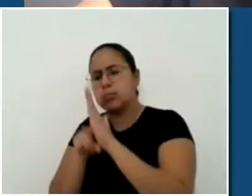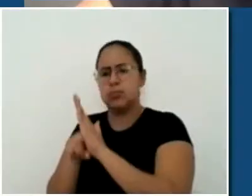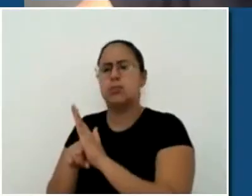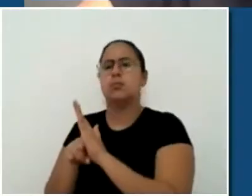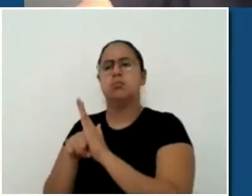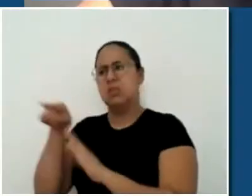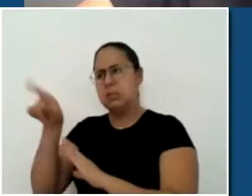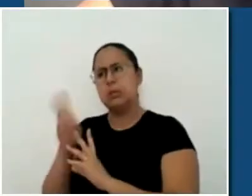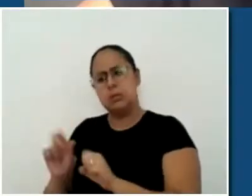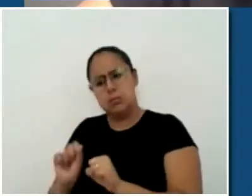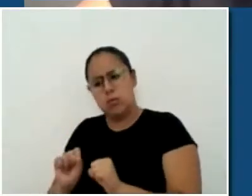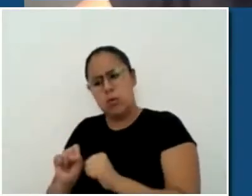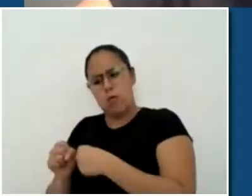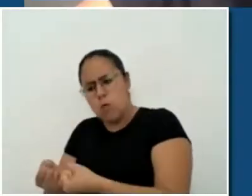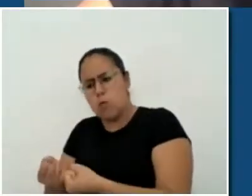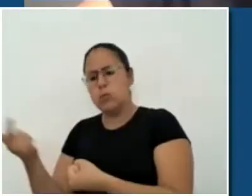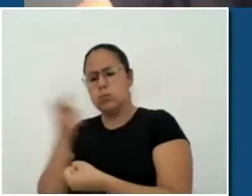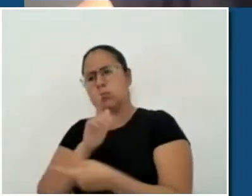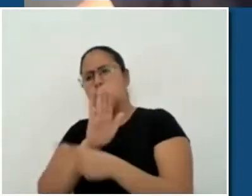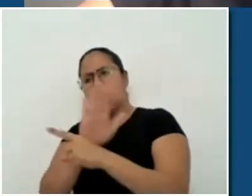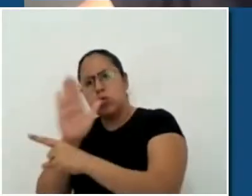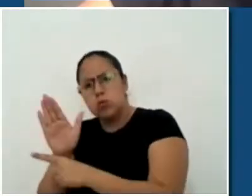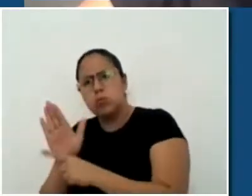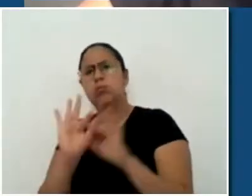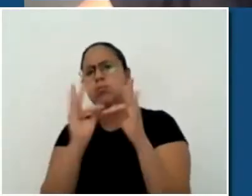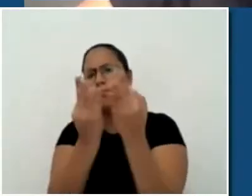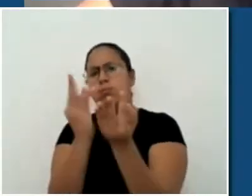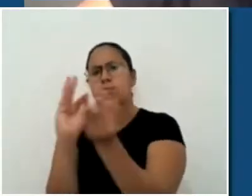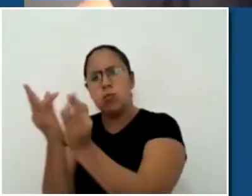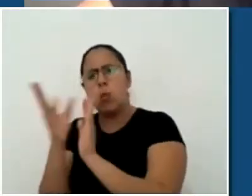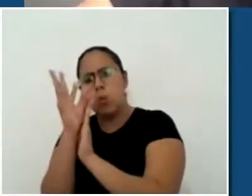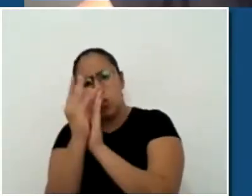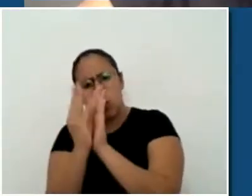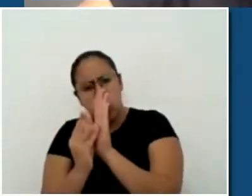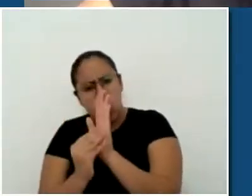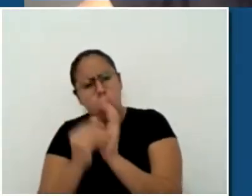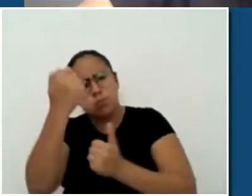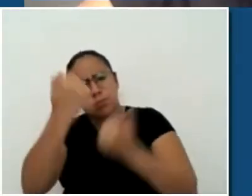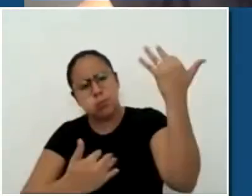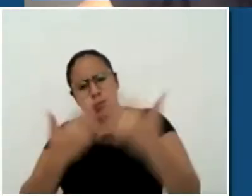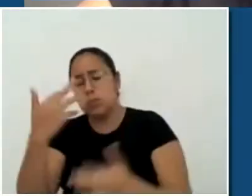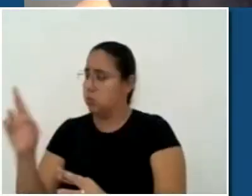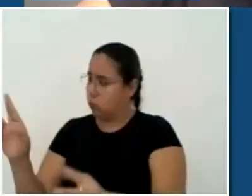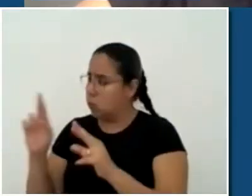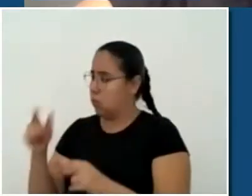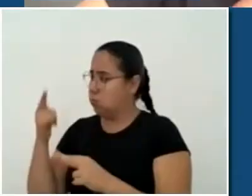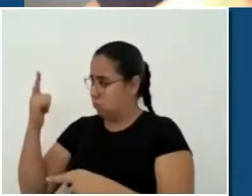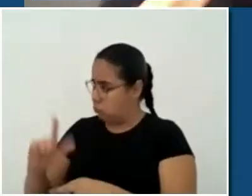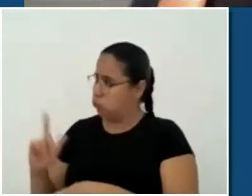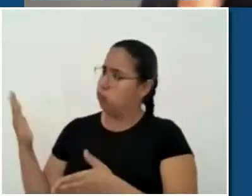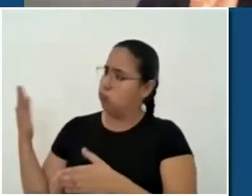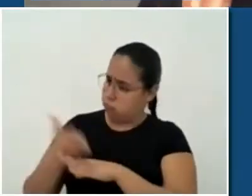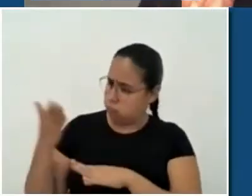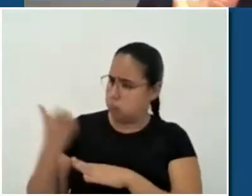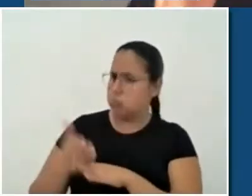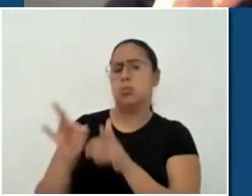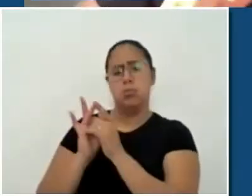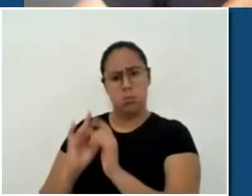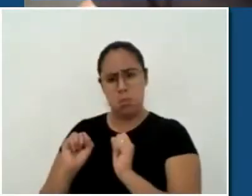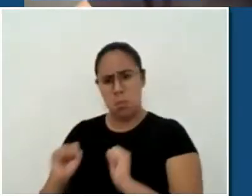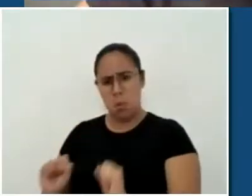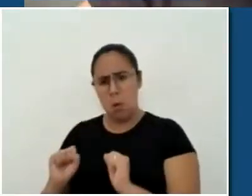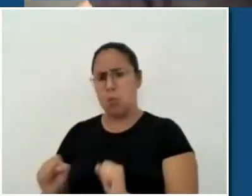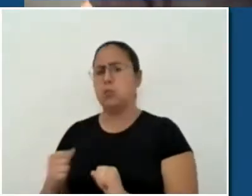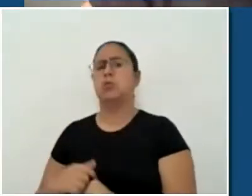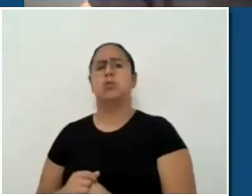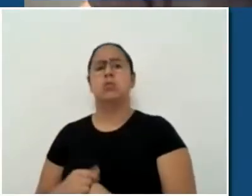no auxílio e na contribuição das famílias, levando esse conteúdo maravilhoso. Espero que o senhor volte a estar conosco, né? Nunca ouvi o senhor falando ainda ao vivo e